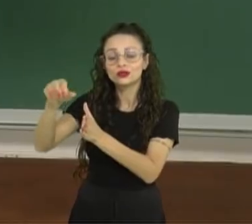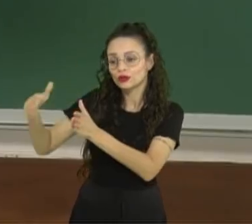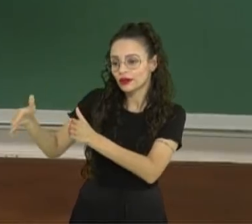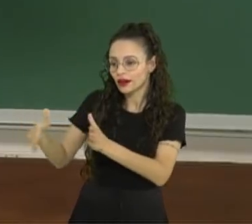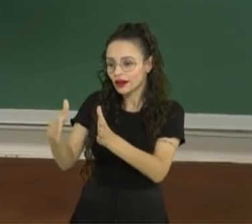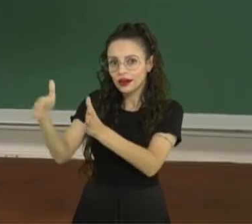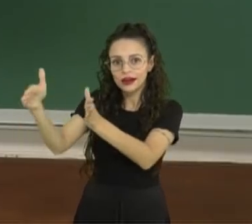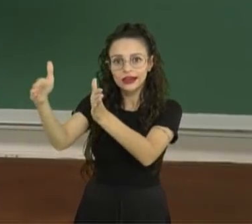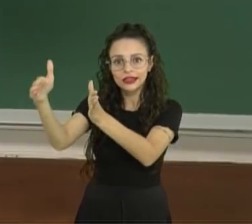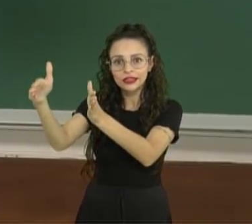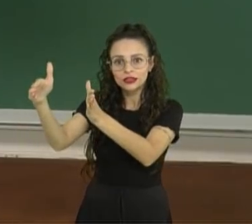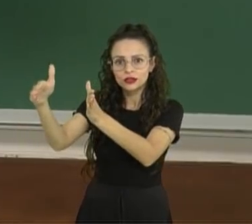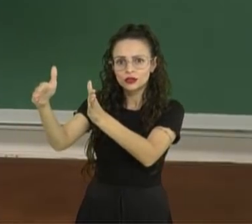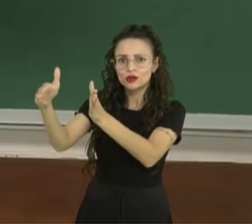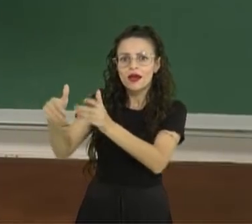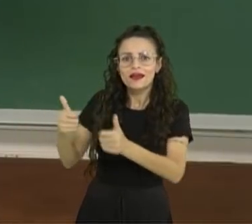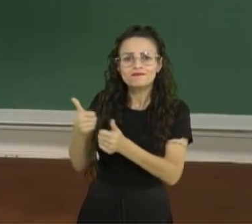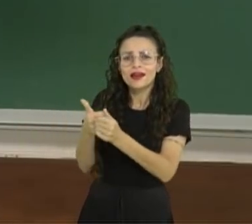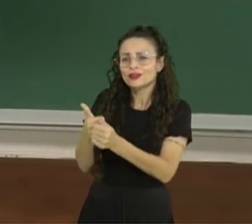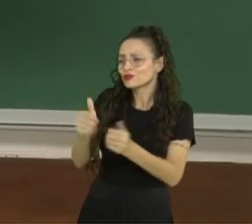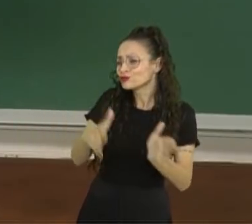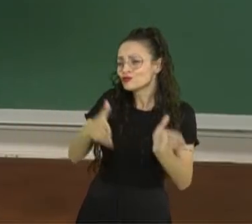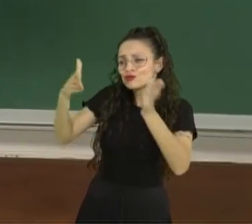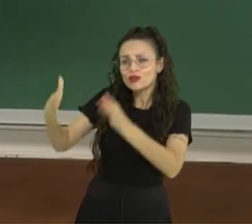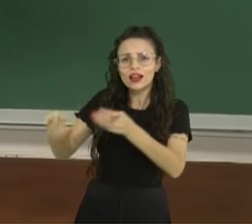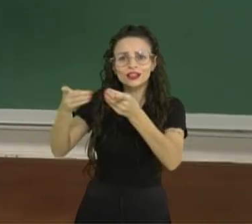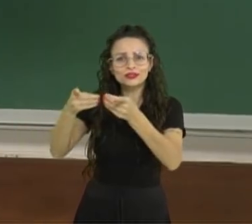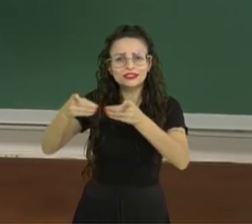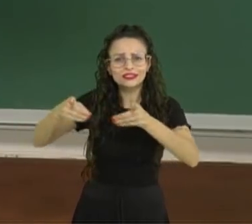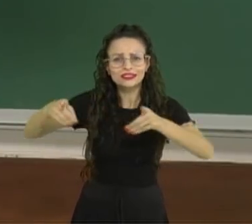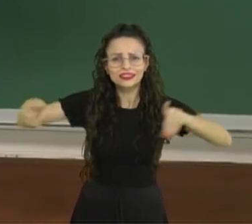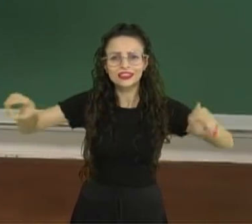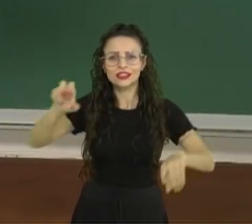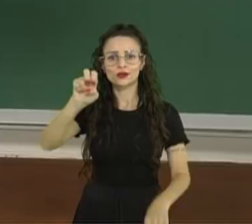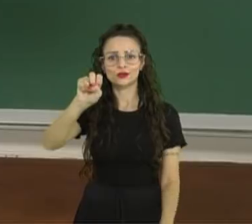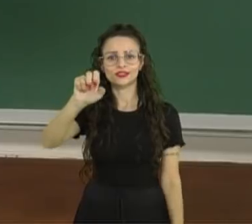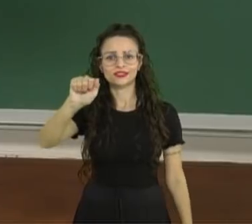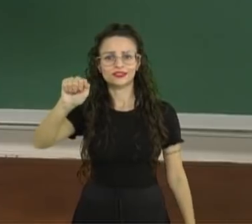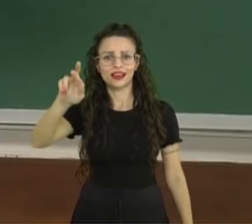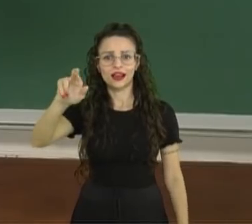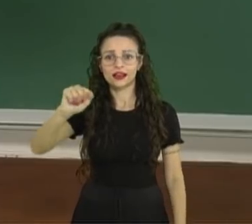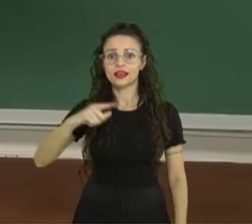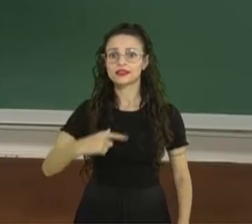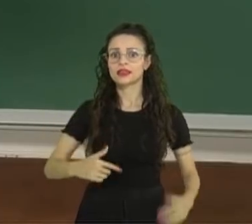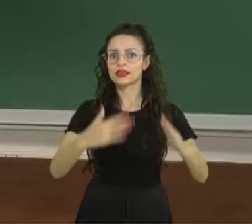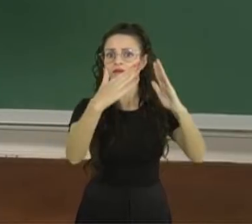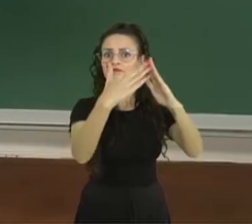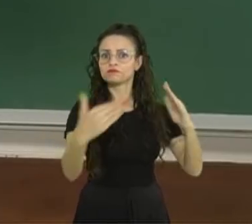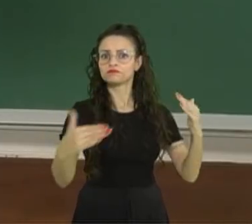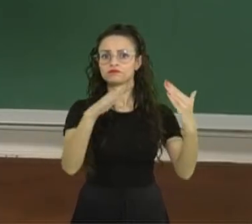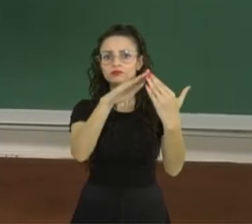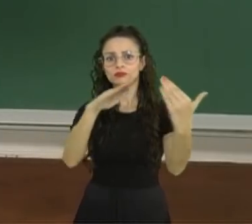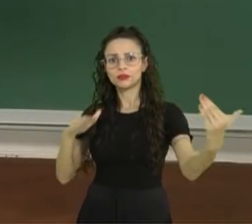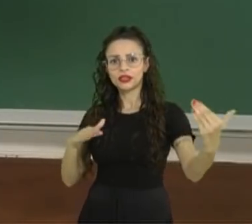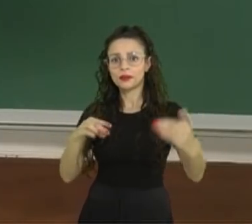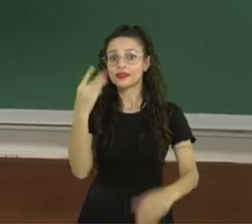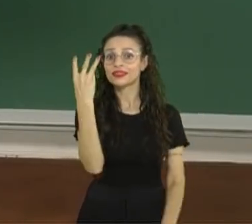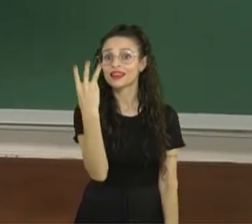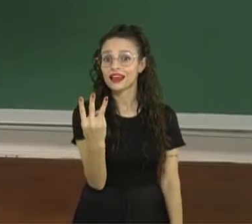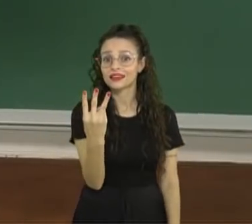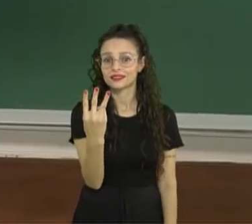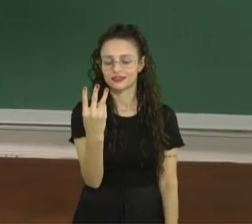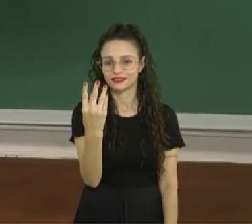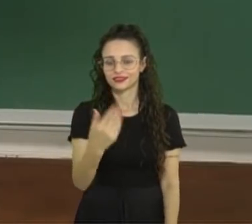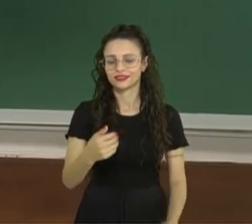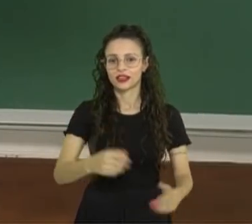do gigante deserto do Saara, as 3 maiores pirâmides, né, chamadas as pirâmides de Gizé,